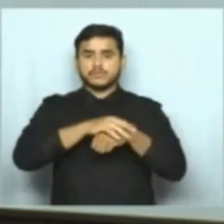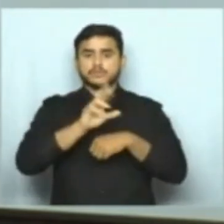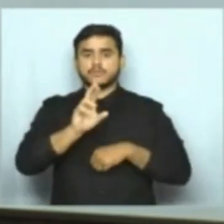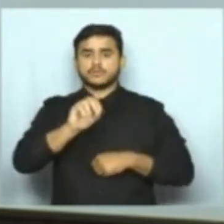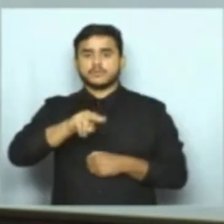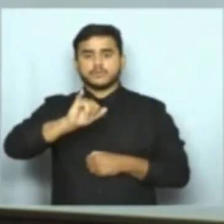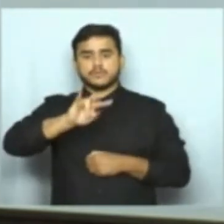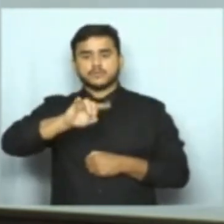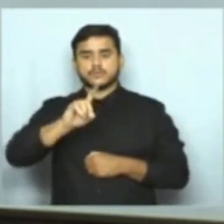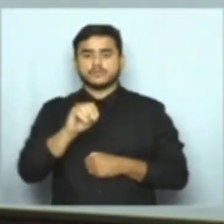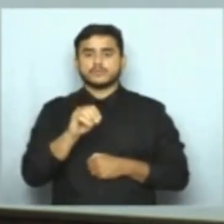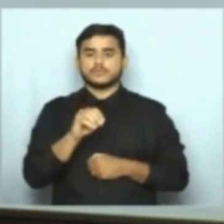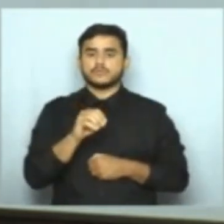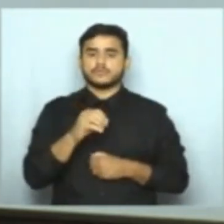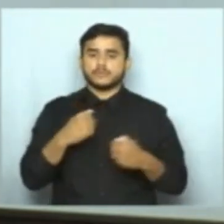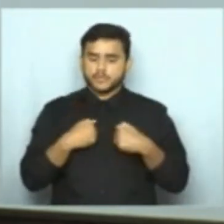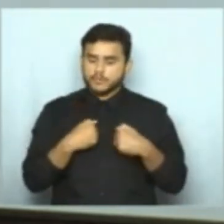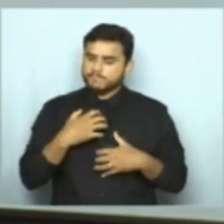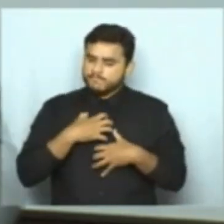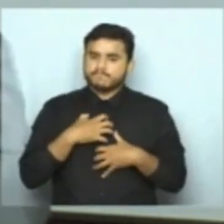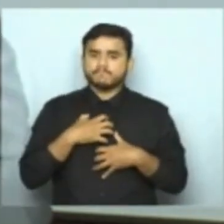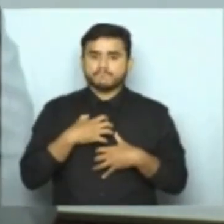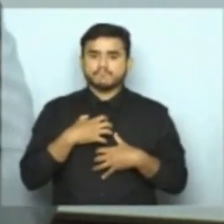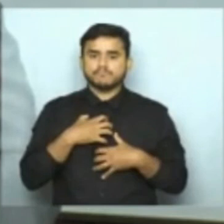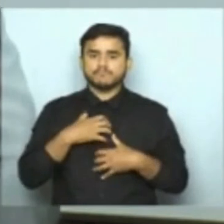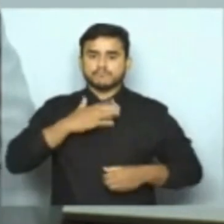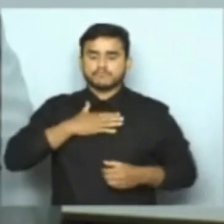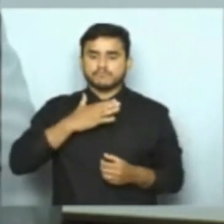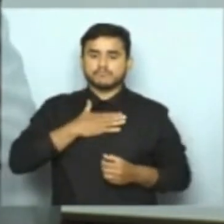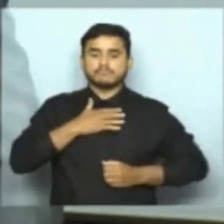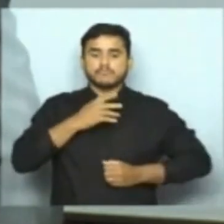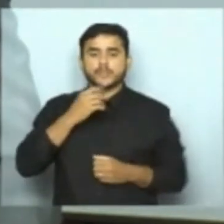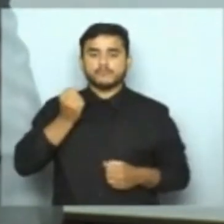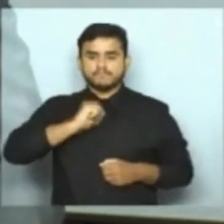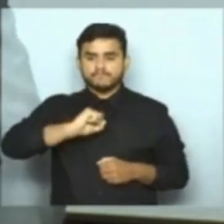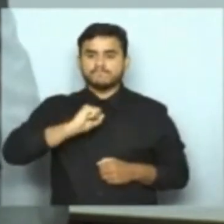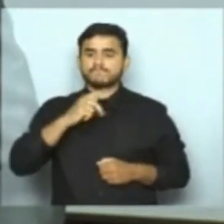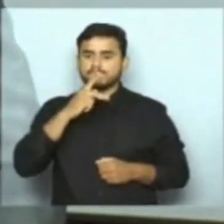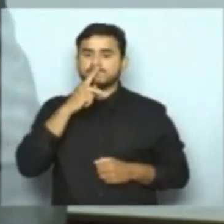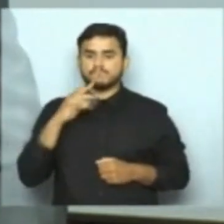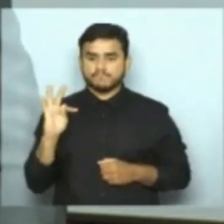vereador Ronivaldo, como dói para mim. Estou aqui para defender um partido que teve a